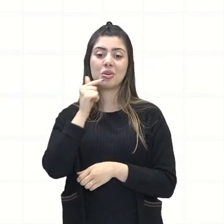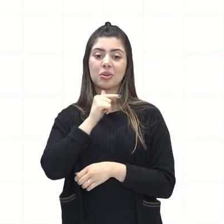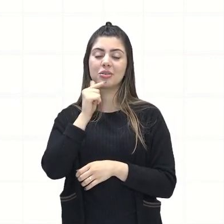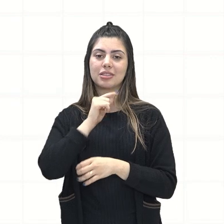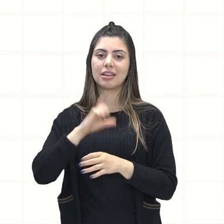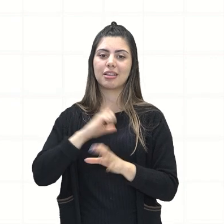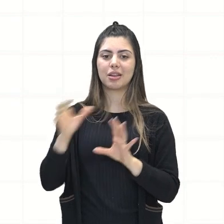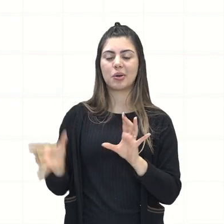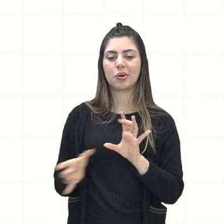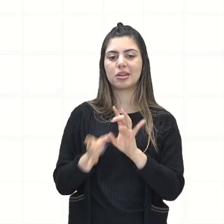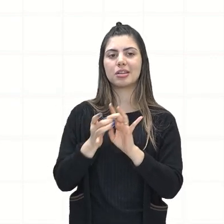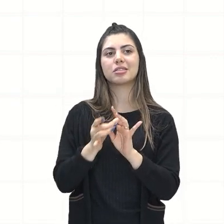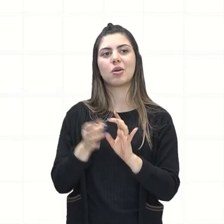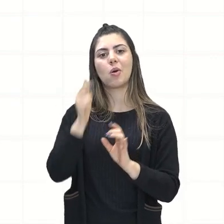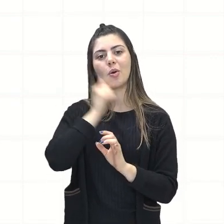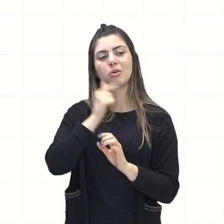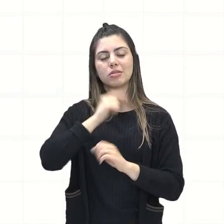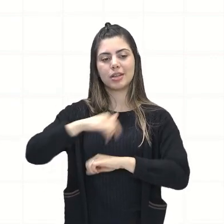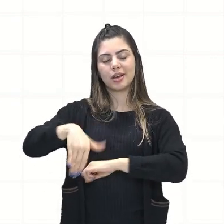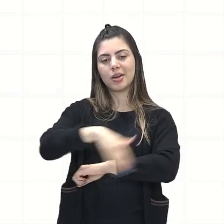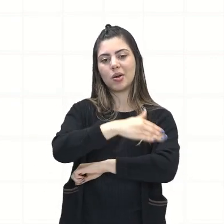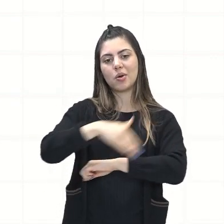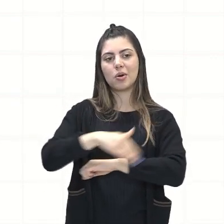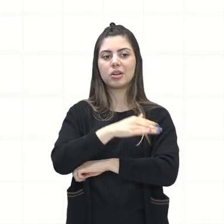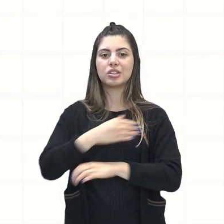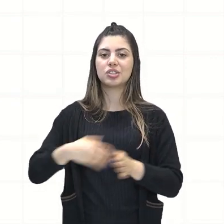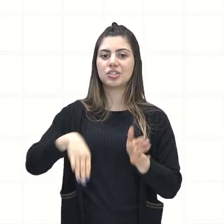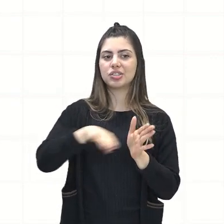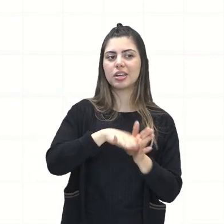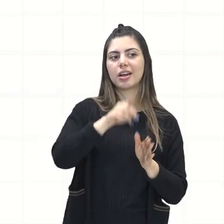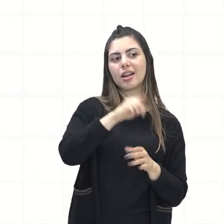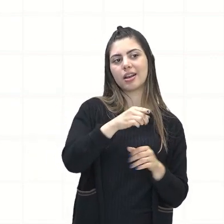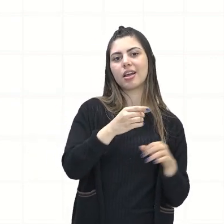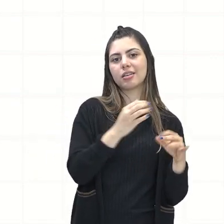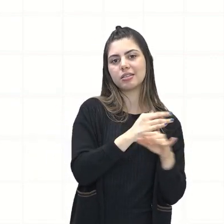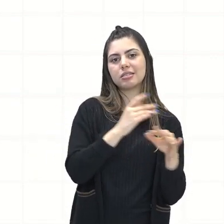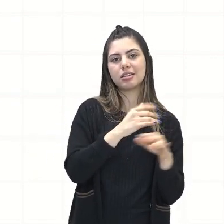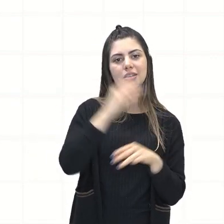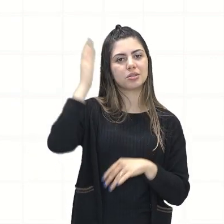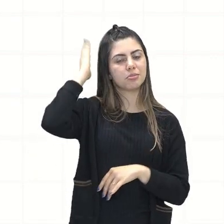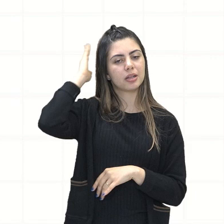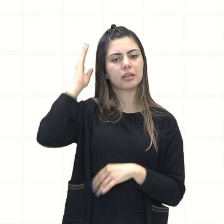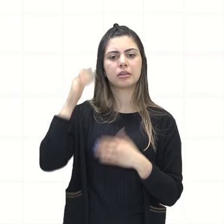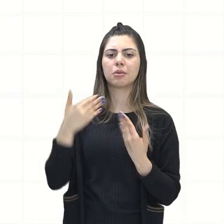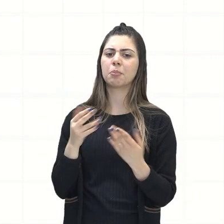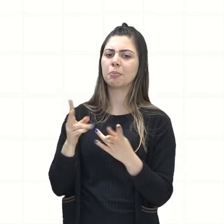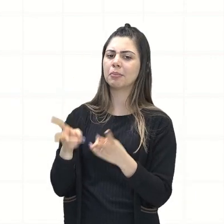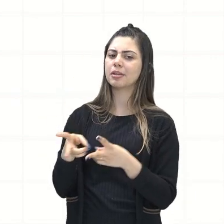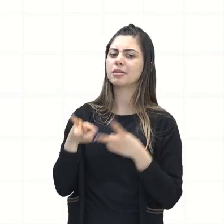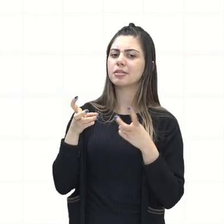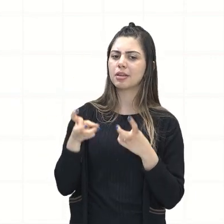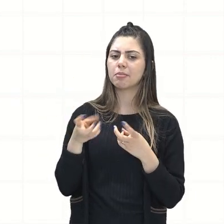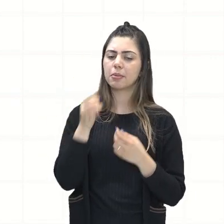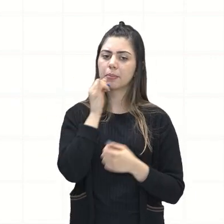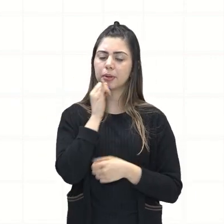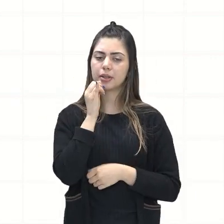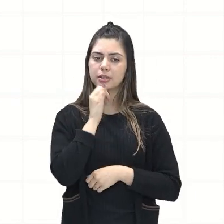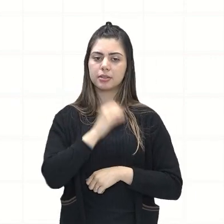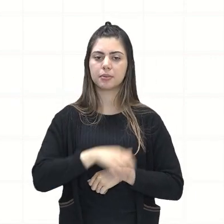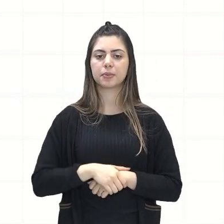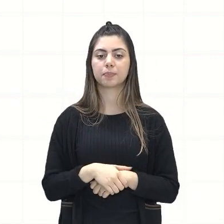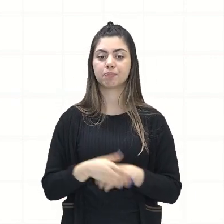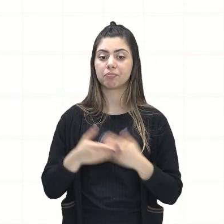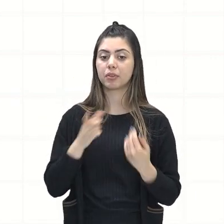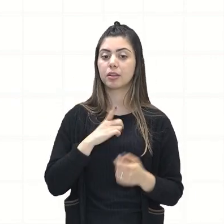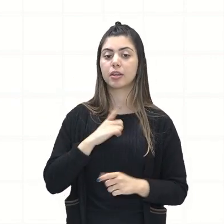conexão aqui e poder pegar o caminho lá para Belém. Quando a gente olha essa rota, uma rota que vem, por exemplo, aqui da área